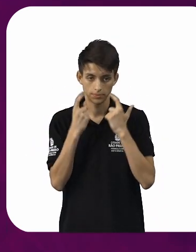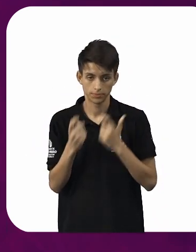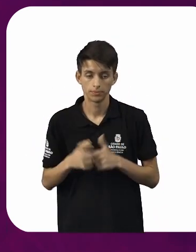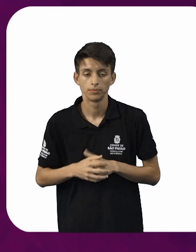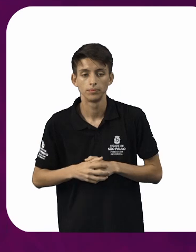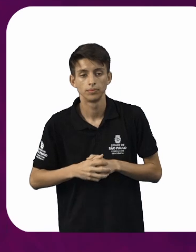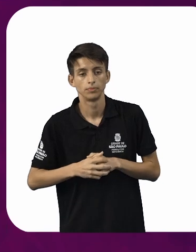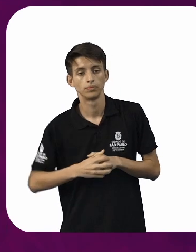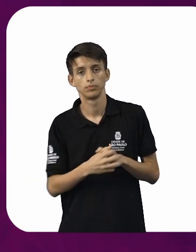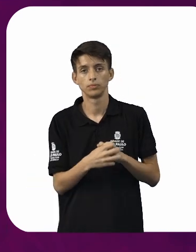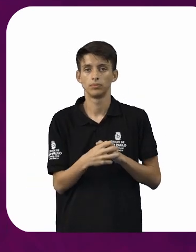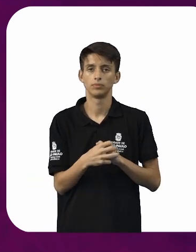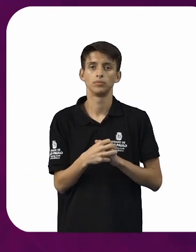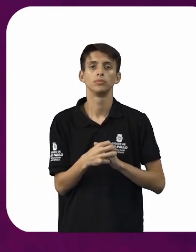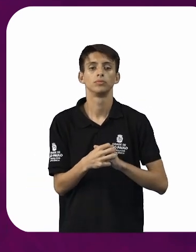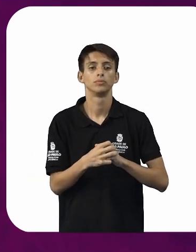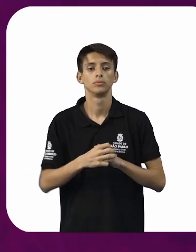muitas